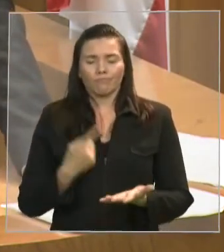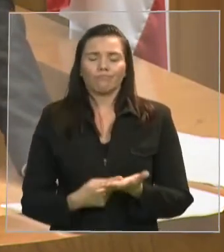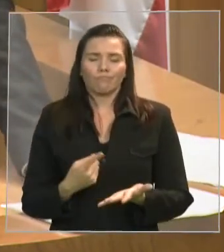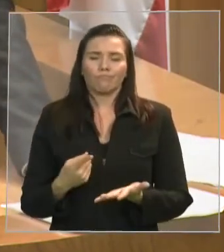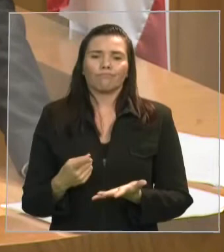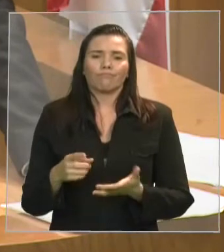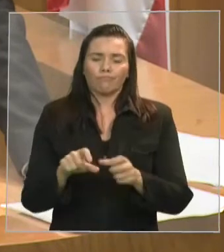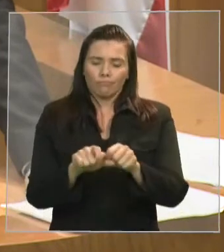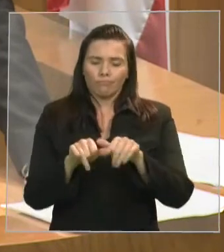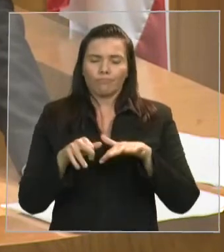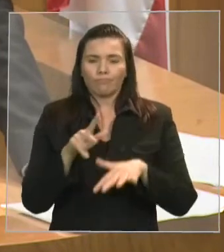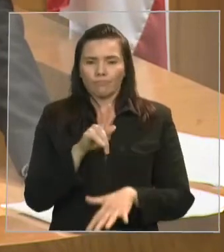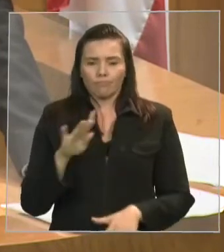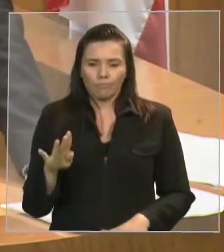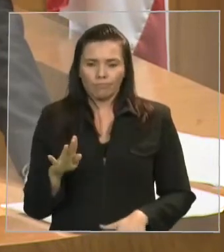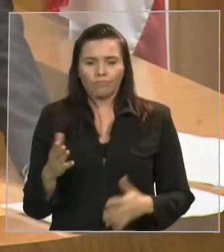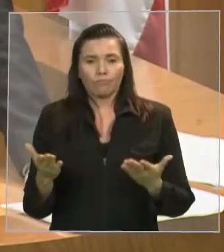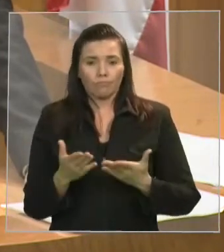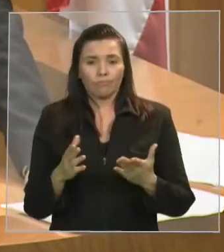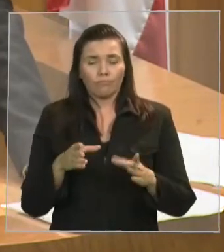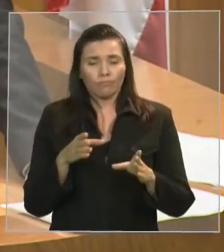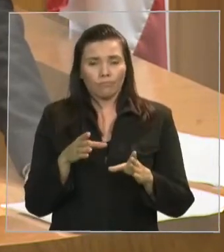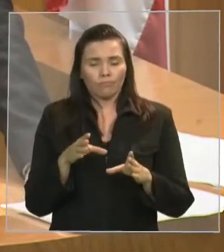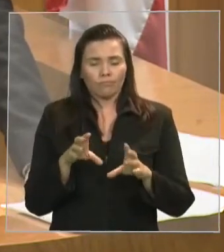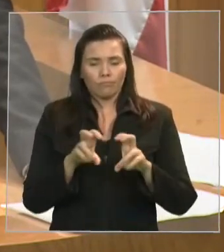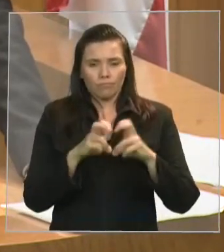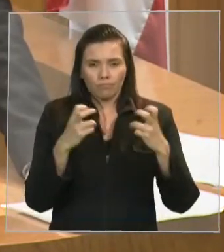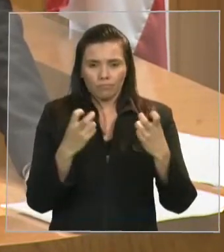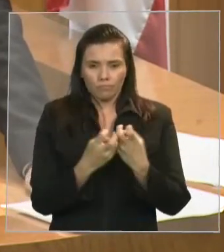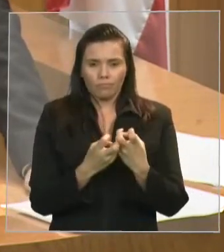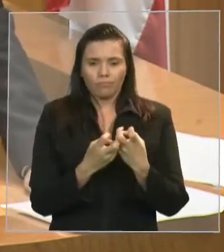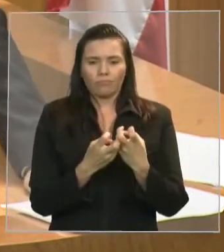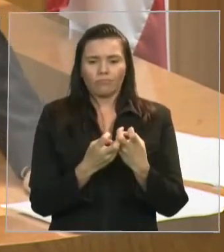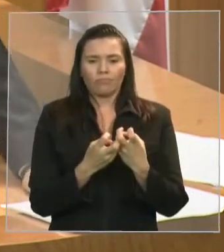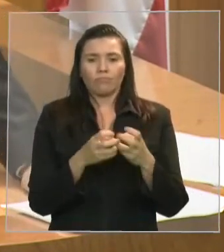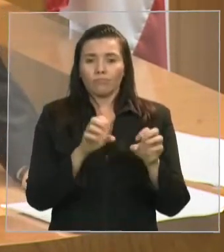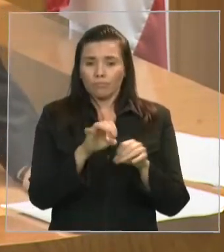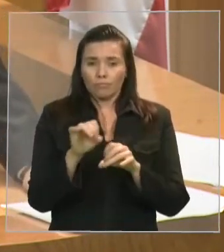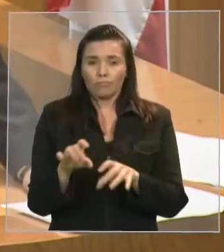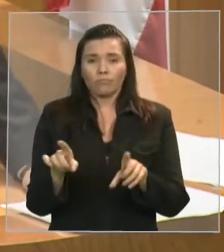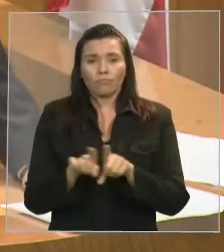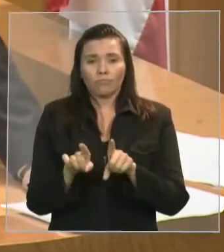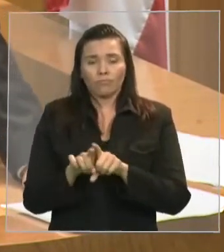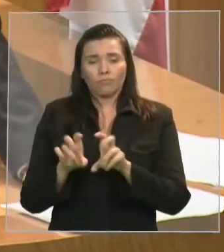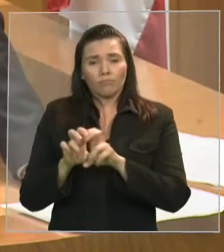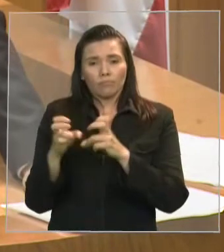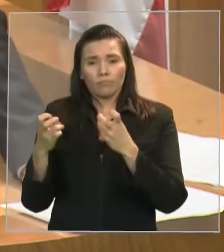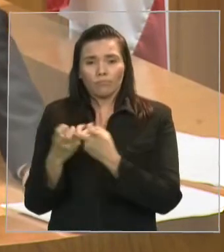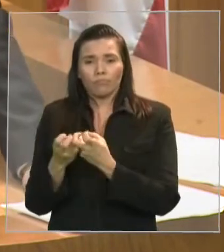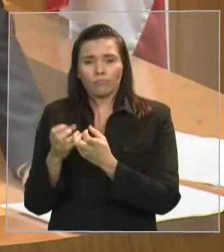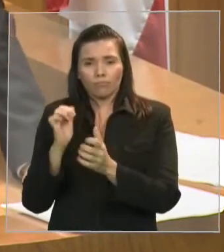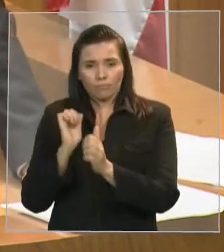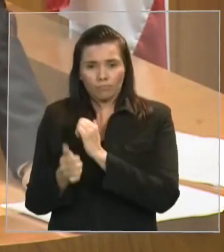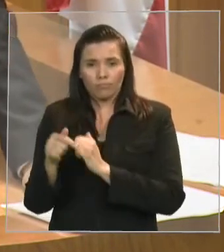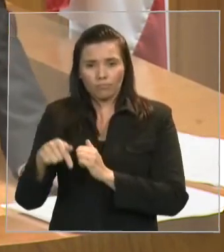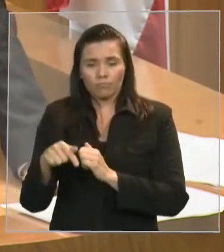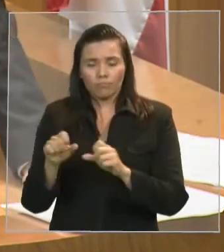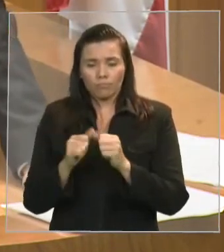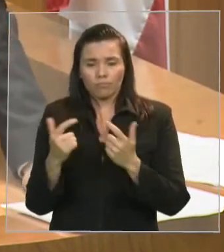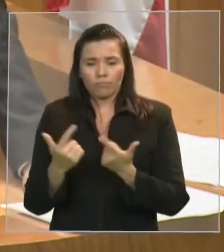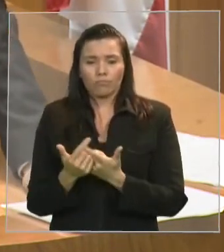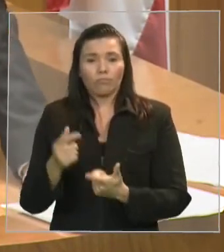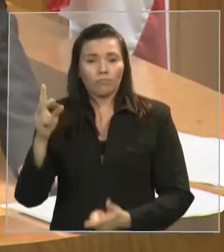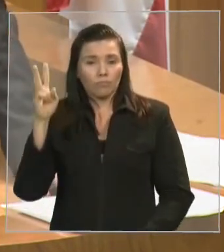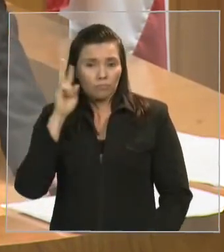da Comissão de Educação e de Desporto desta Casa, que será realizada na segunda-feira,